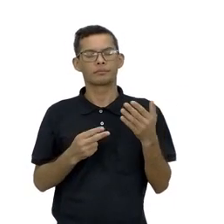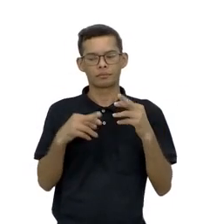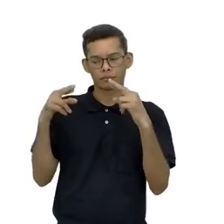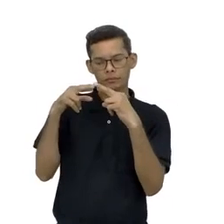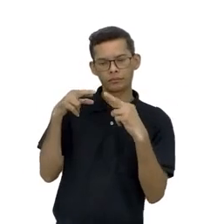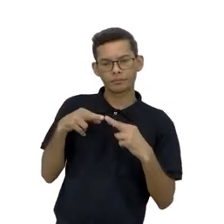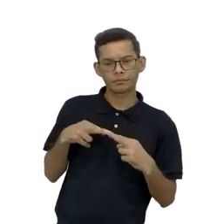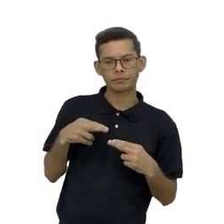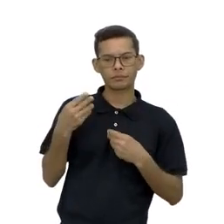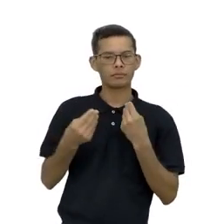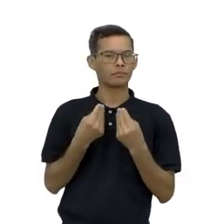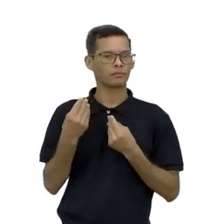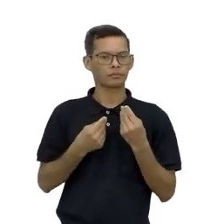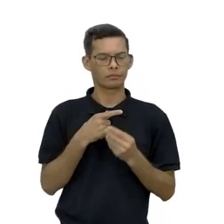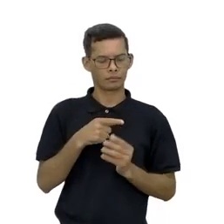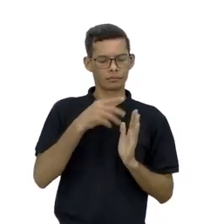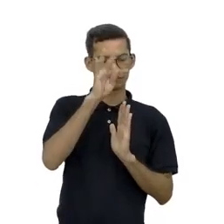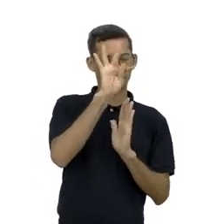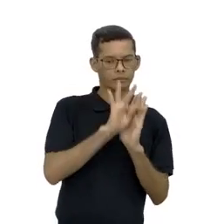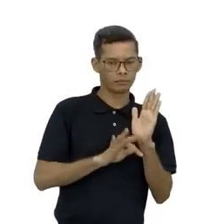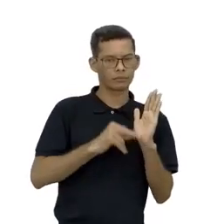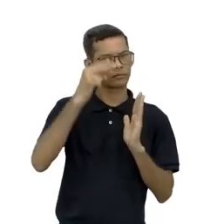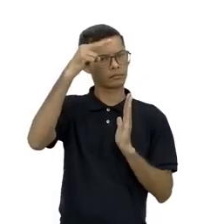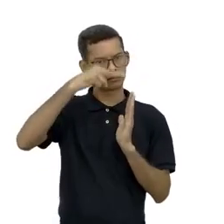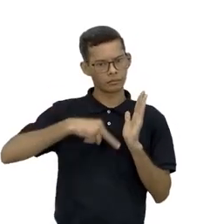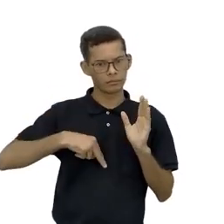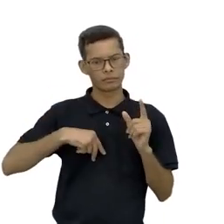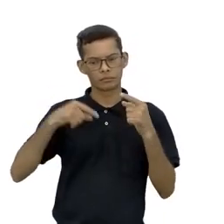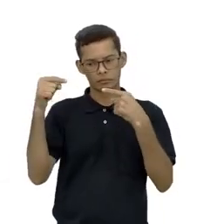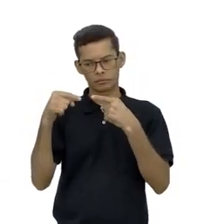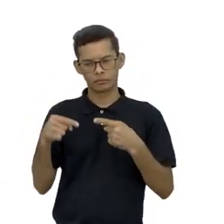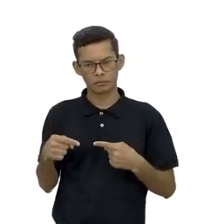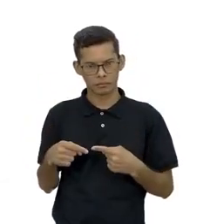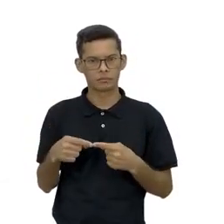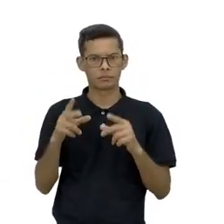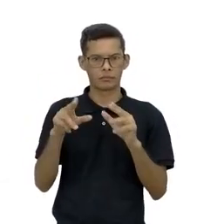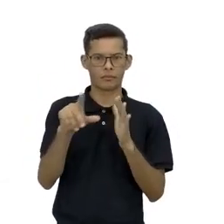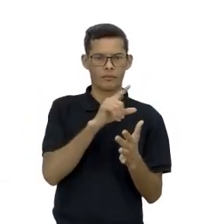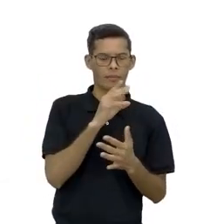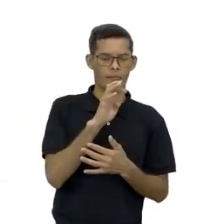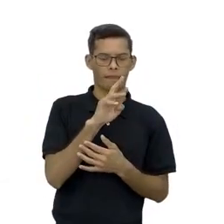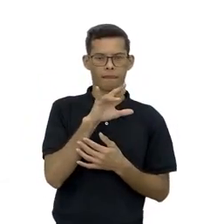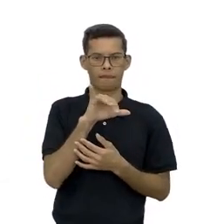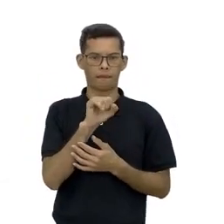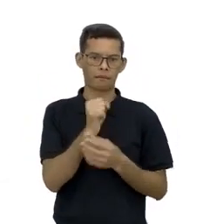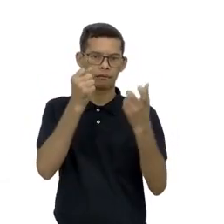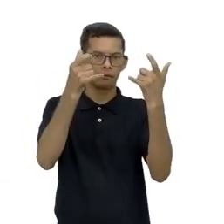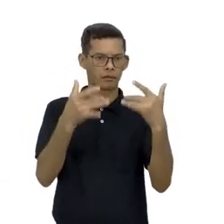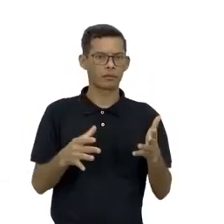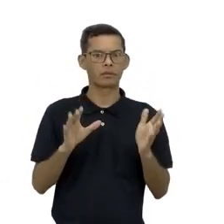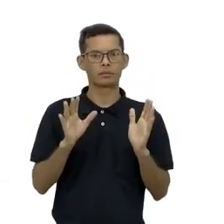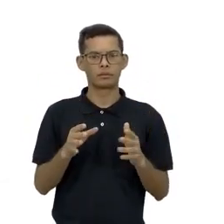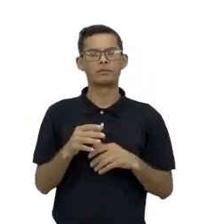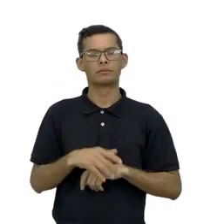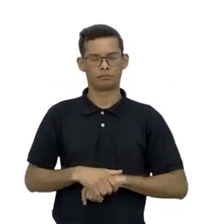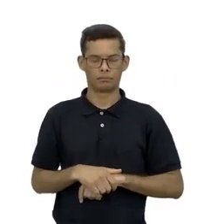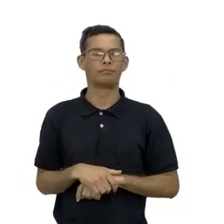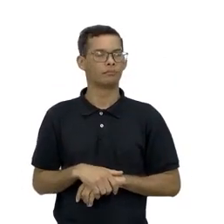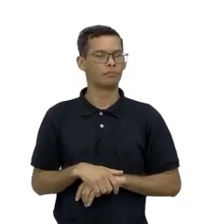as funções da leitura colaborativa, muito bem dialogada aí pela Cris. Obrigada, Cris. Vamos lá?